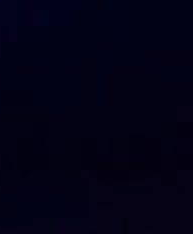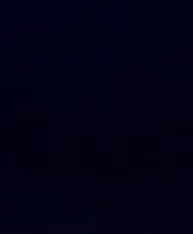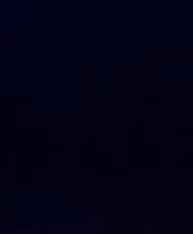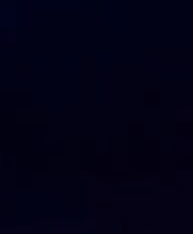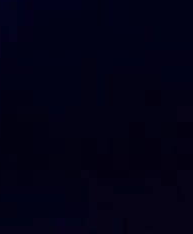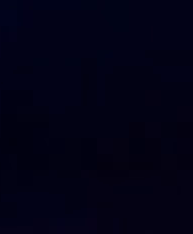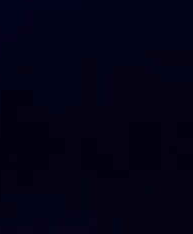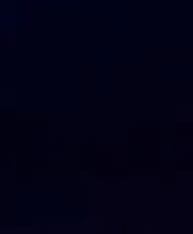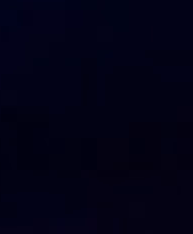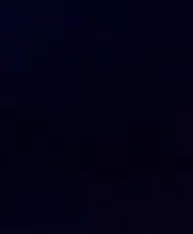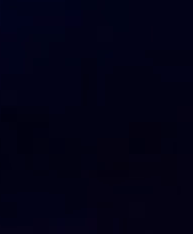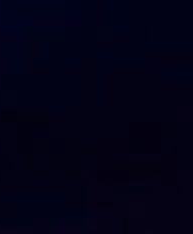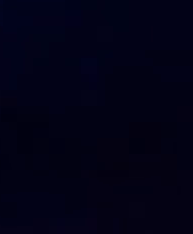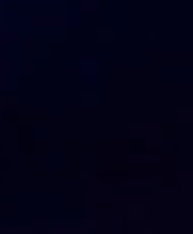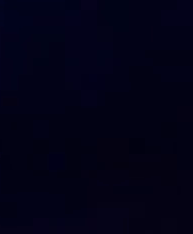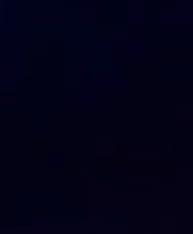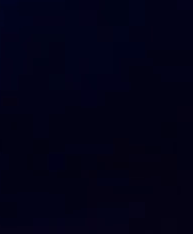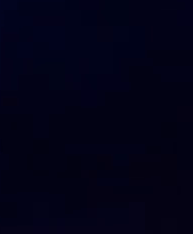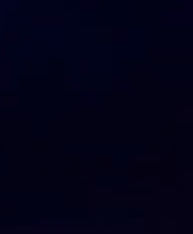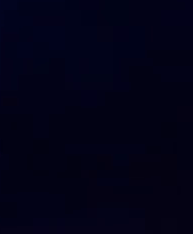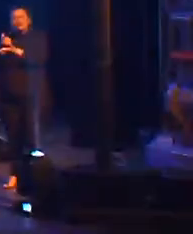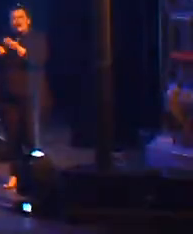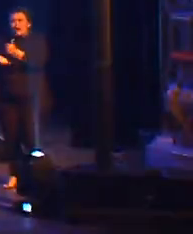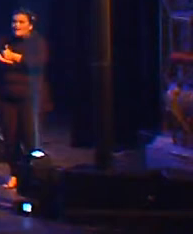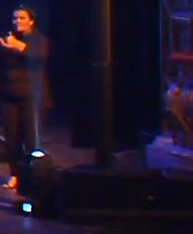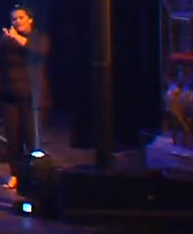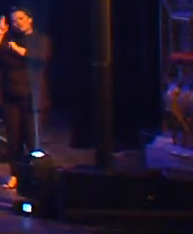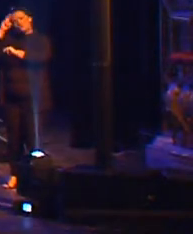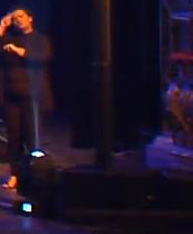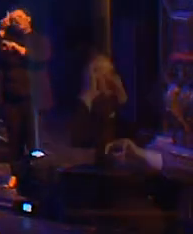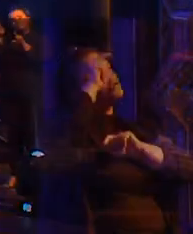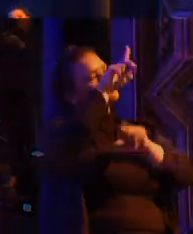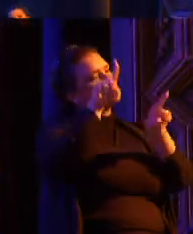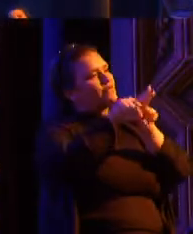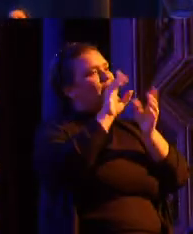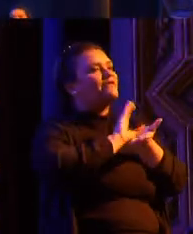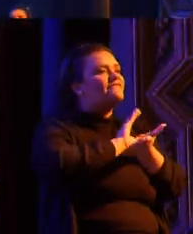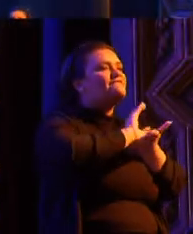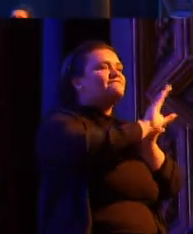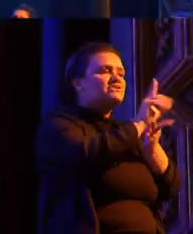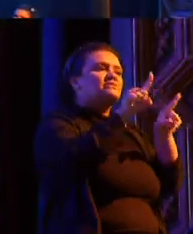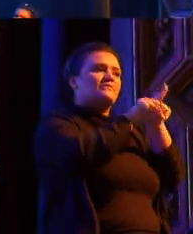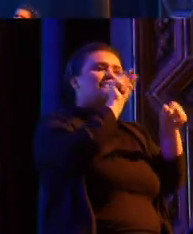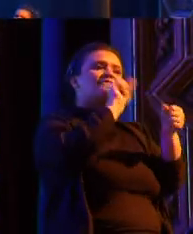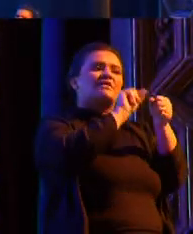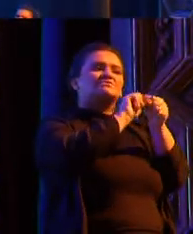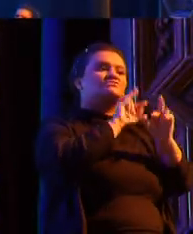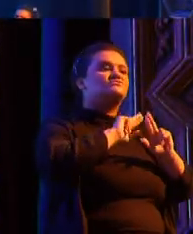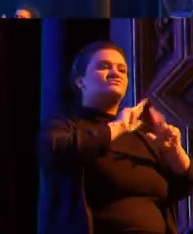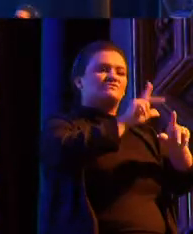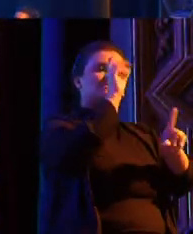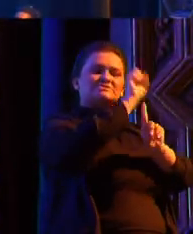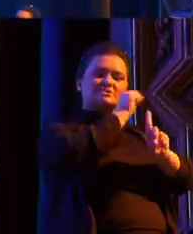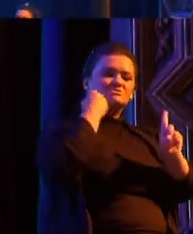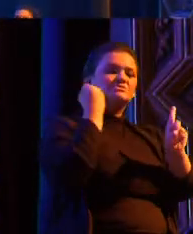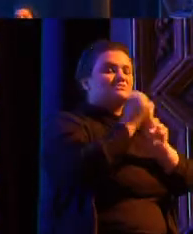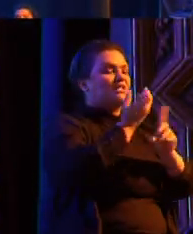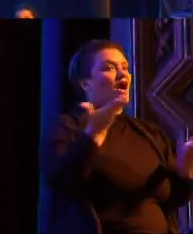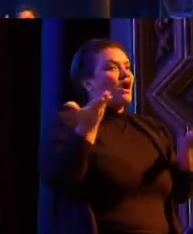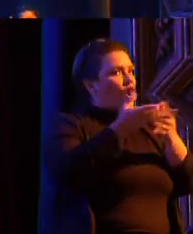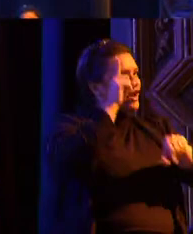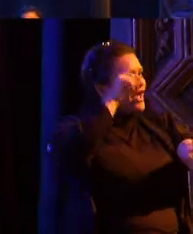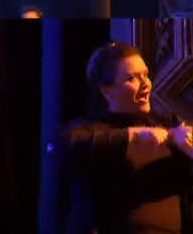na verdade, fomentadores da cultura, que acreditam e investem e fazem a diferença na sociedade. Então é hora